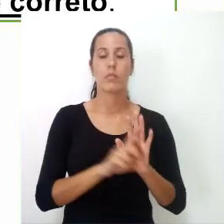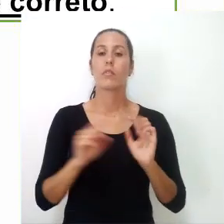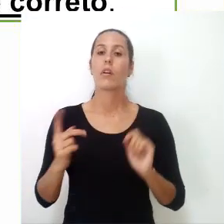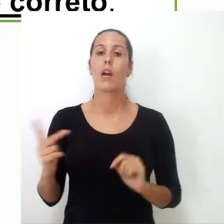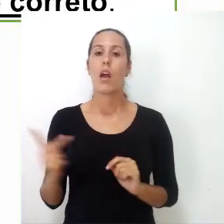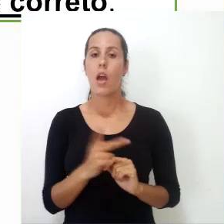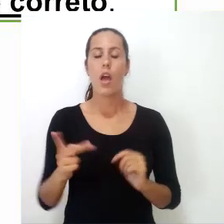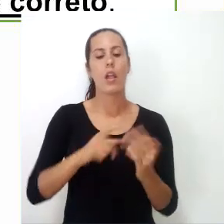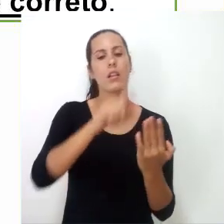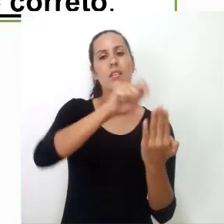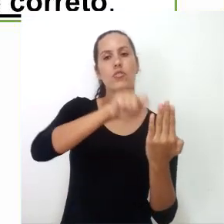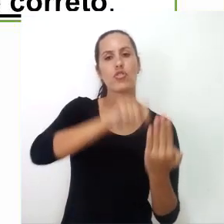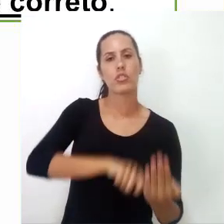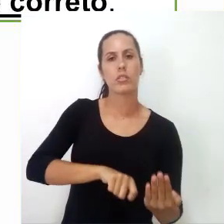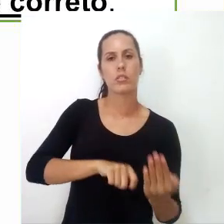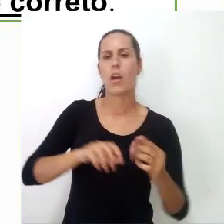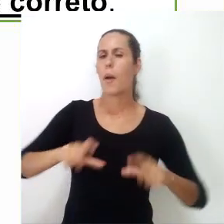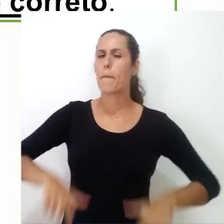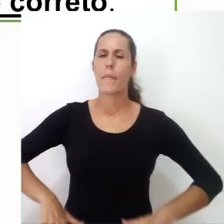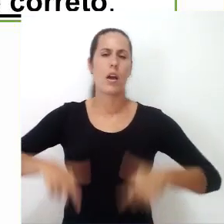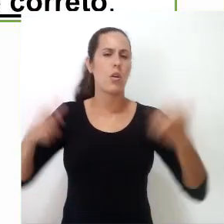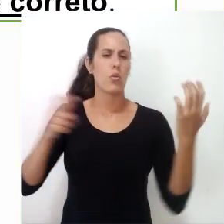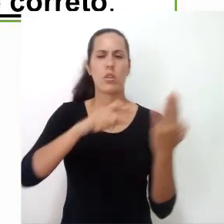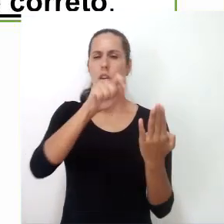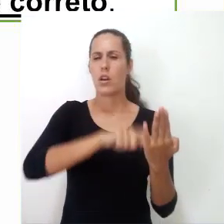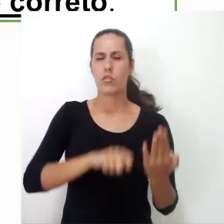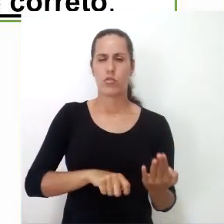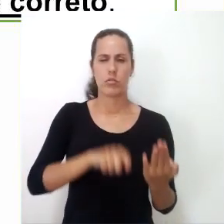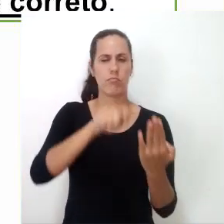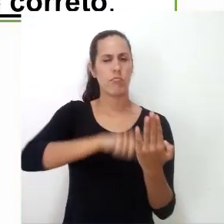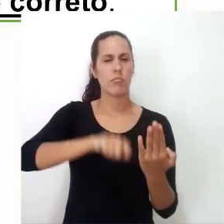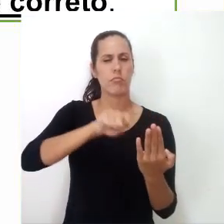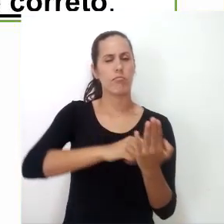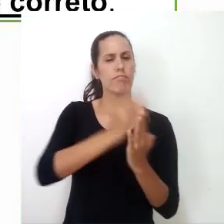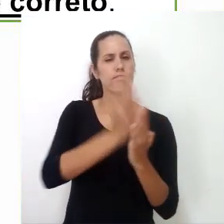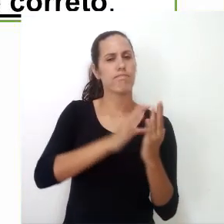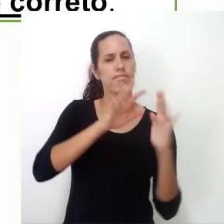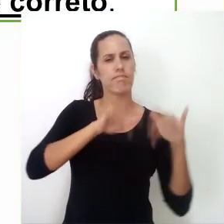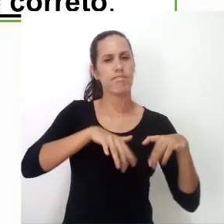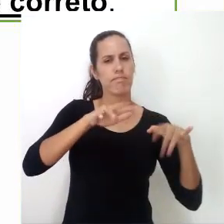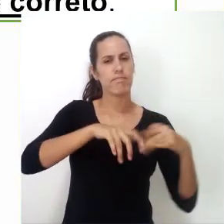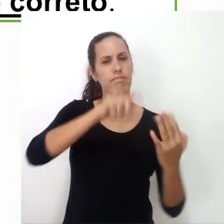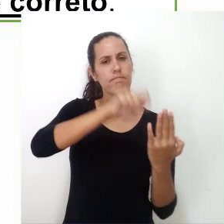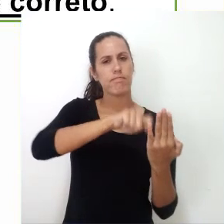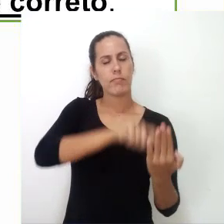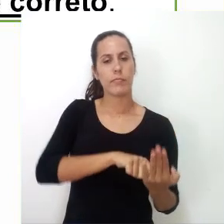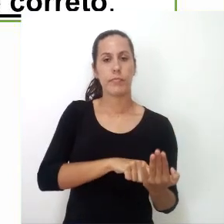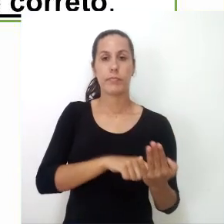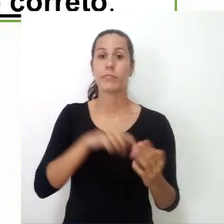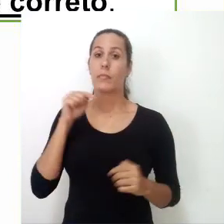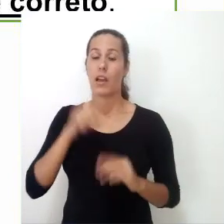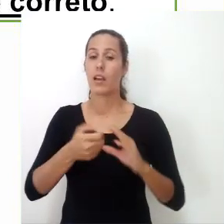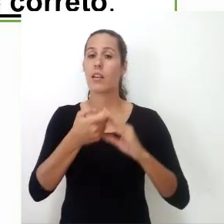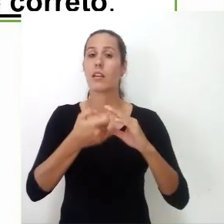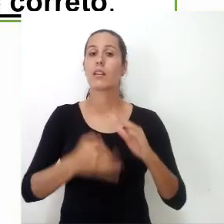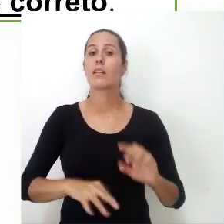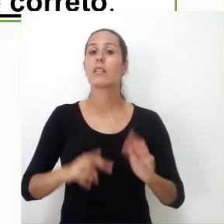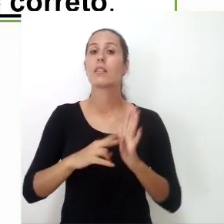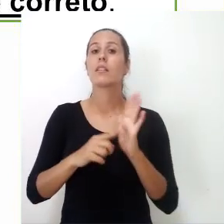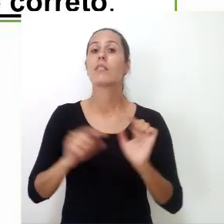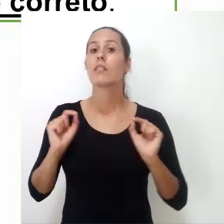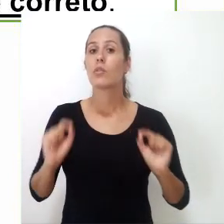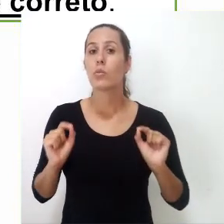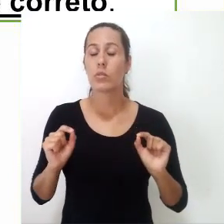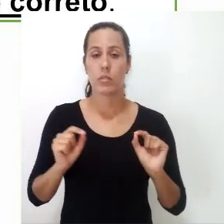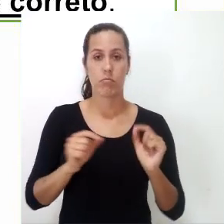maioria, escritos. São escritos. A lei, não é? A lei, registrados. Tal característica está ligada ao